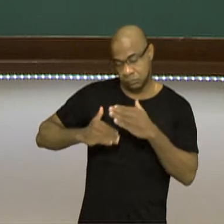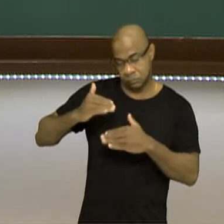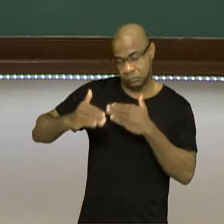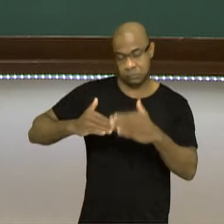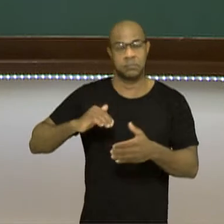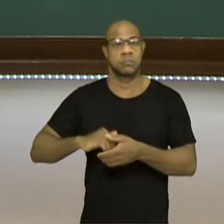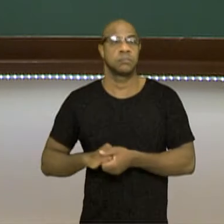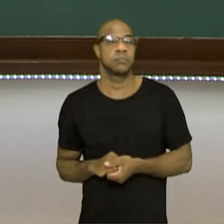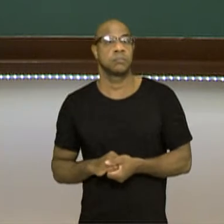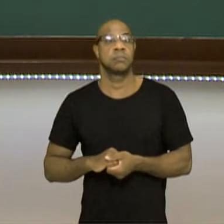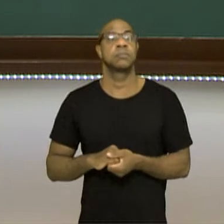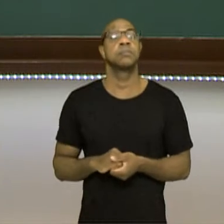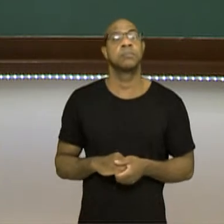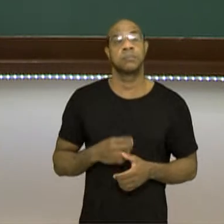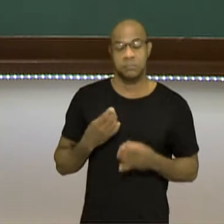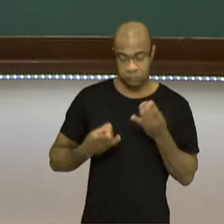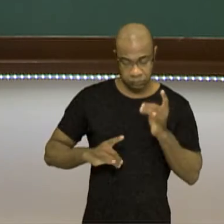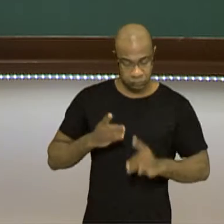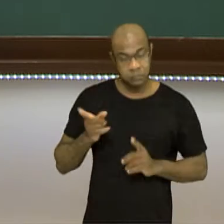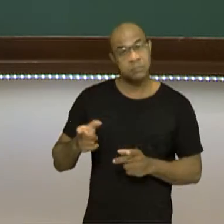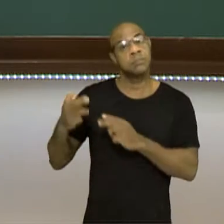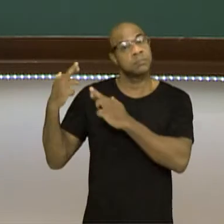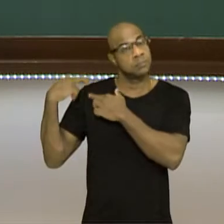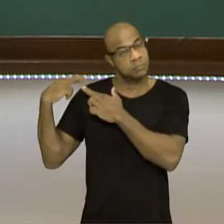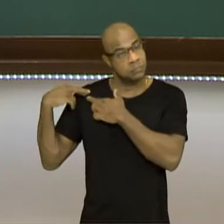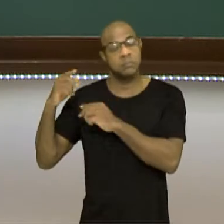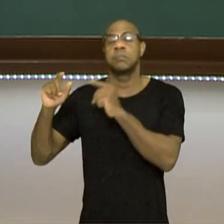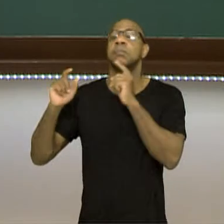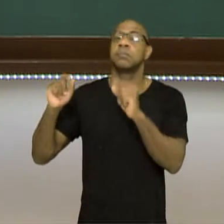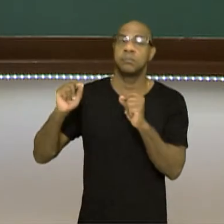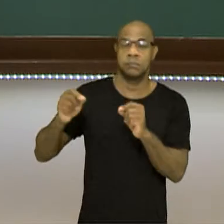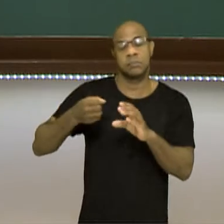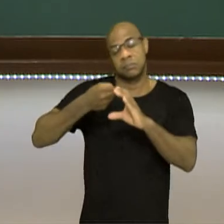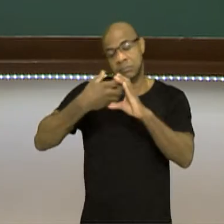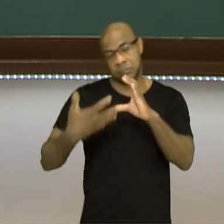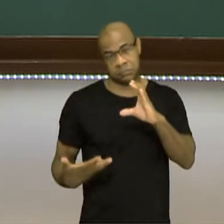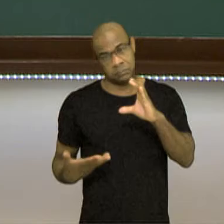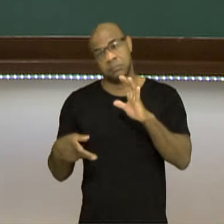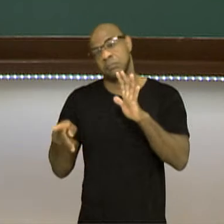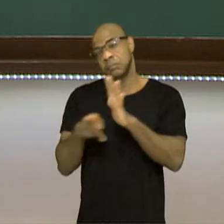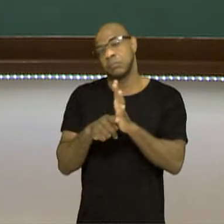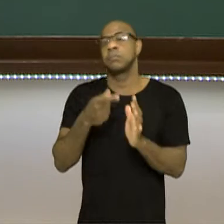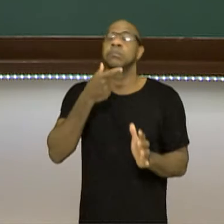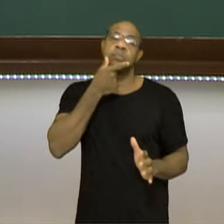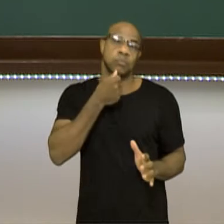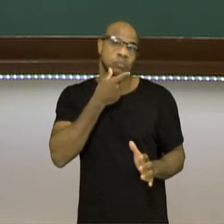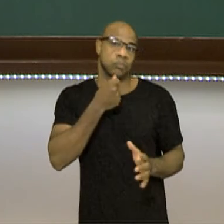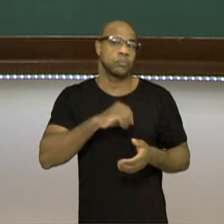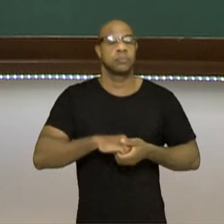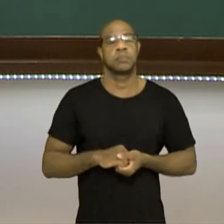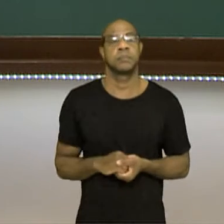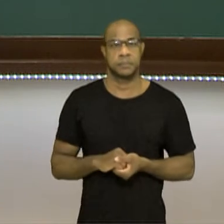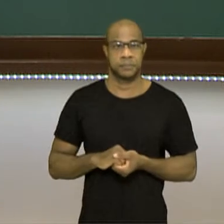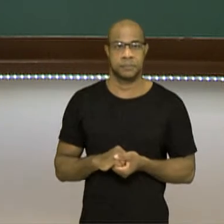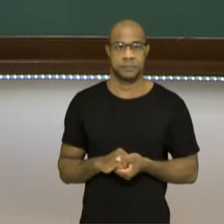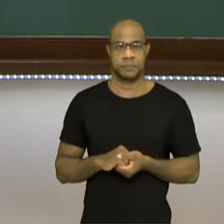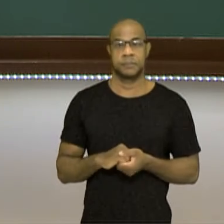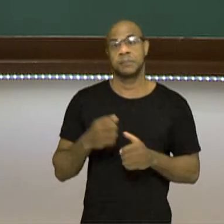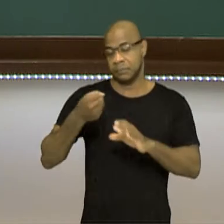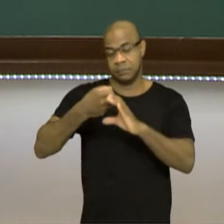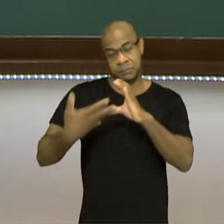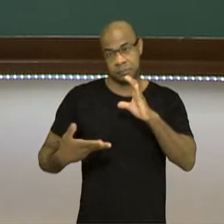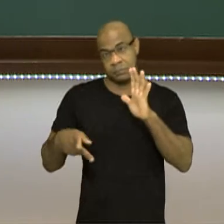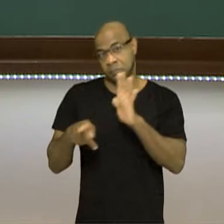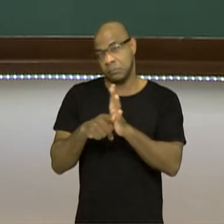tá? Esse hormônio, ele é o responsável pelas características sexuais masculinas,